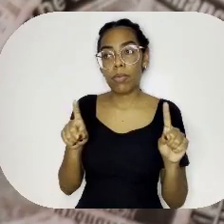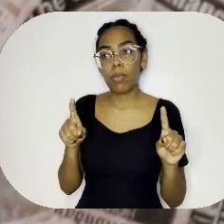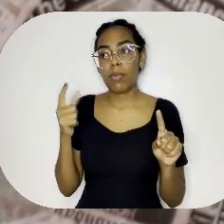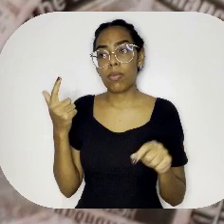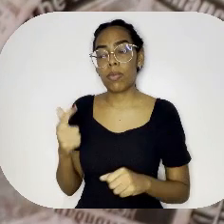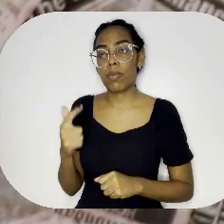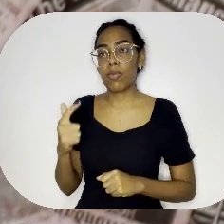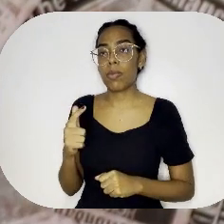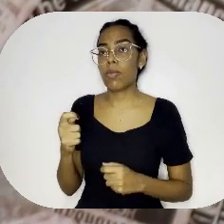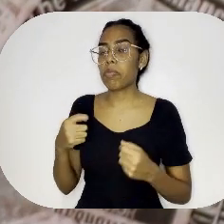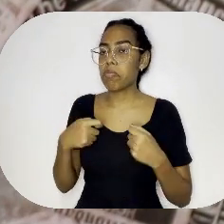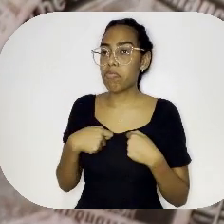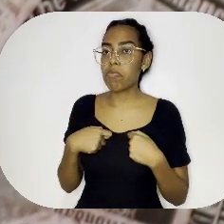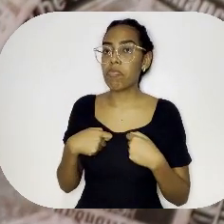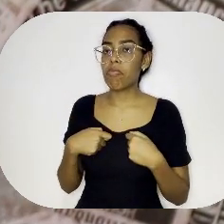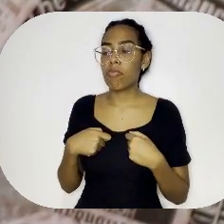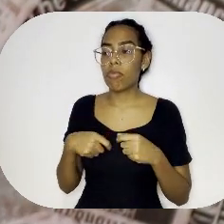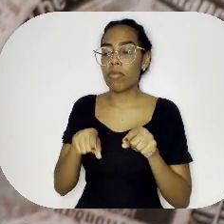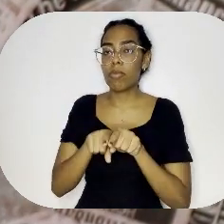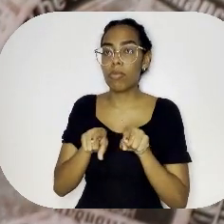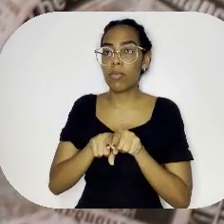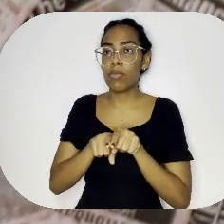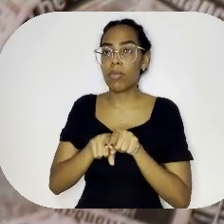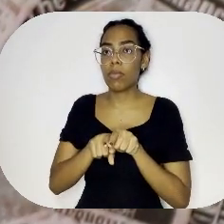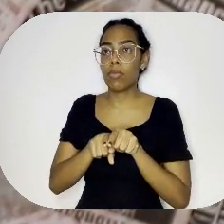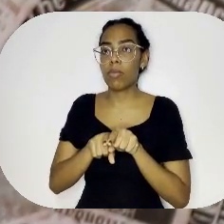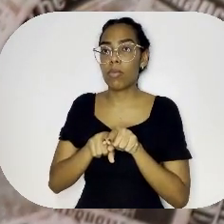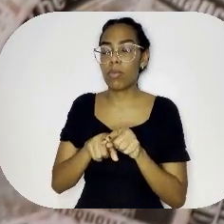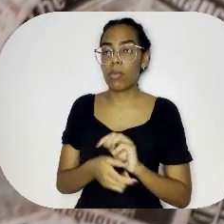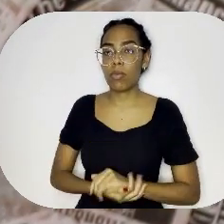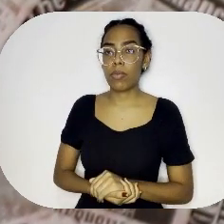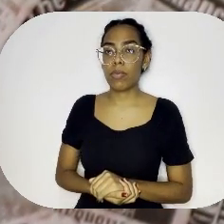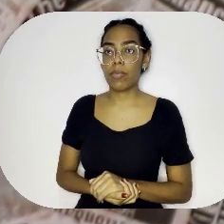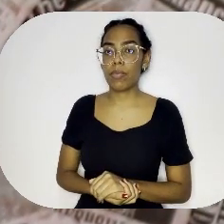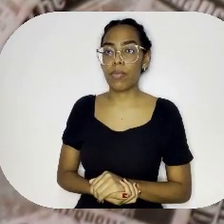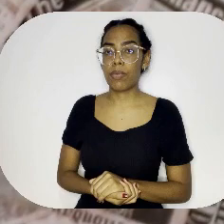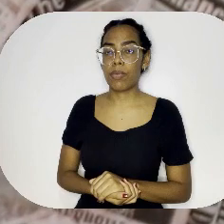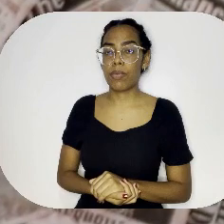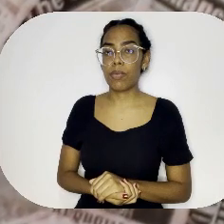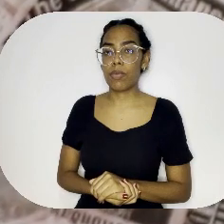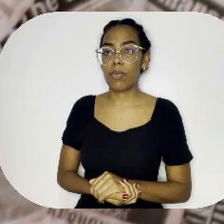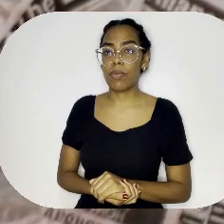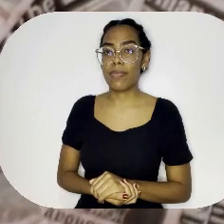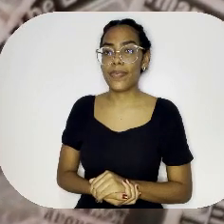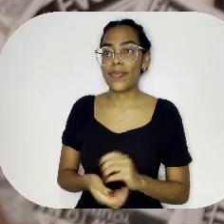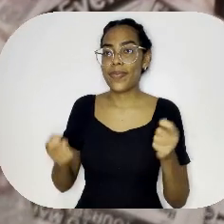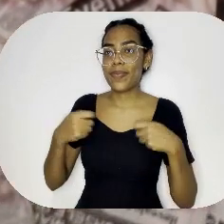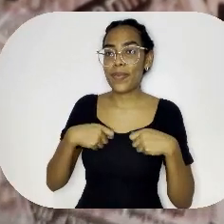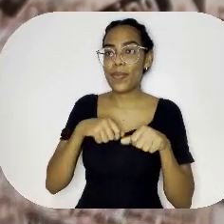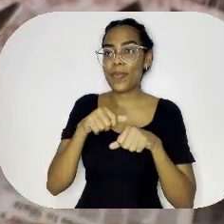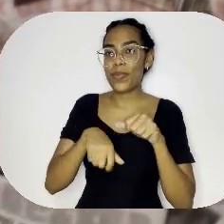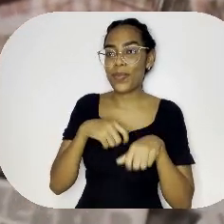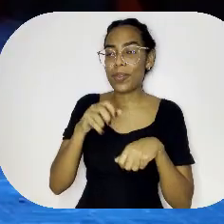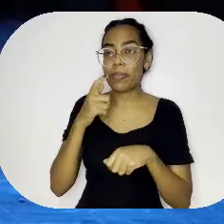Para a tropa no trapo, vaso a tripa. E mais não digo porque a musa topa. Em apa,